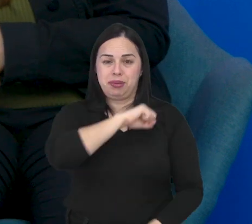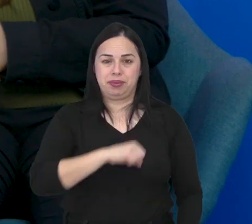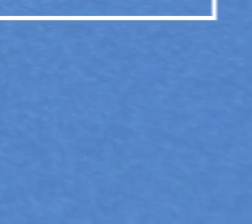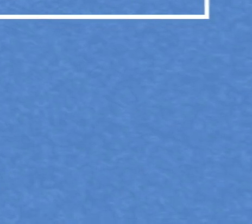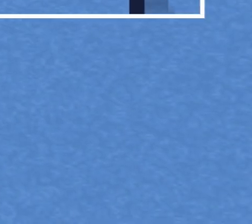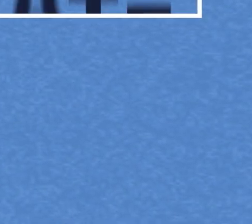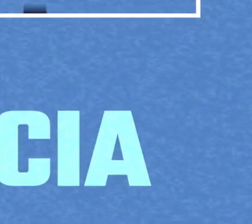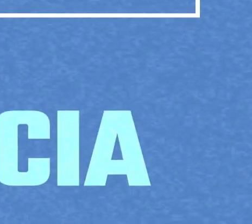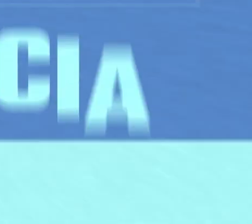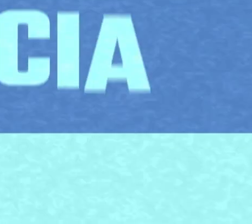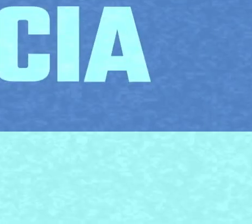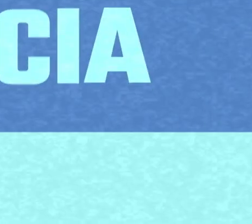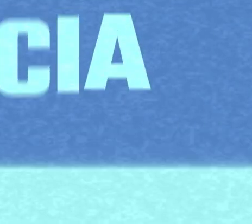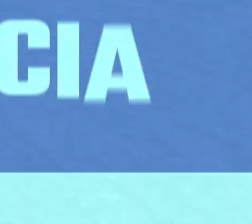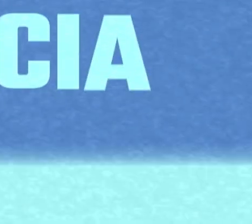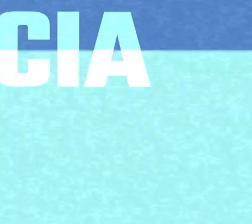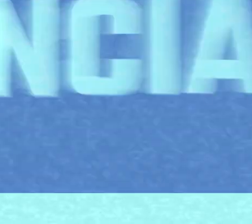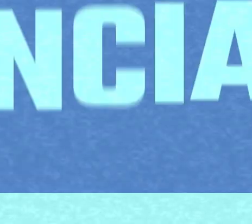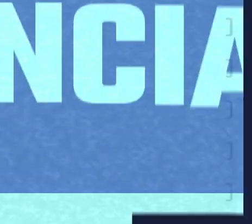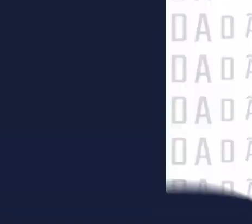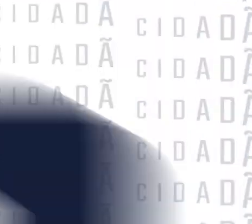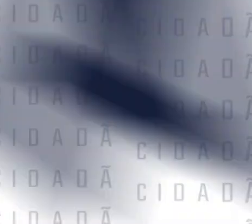já.